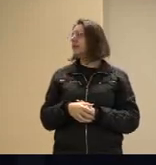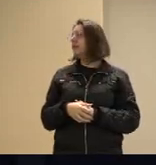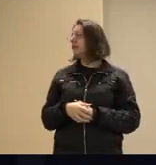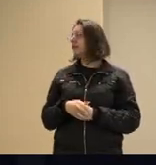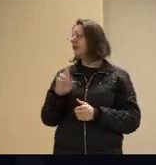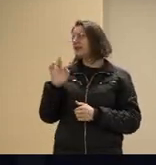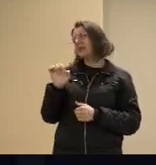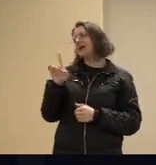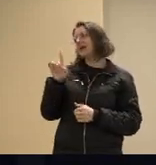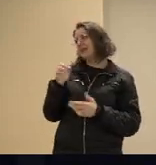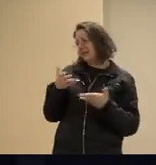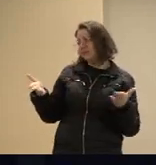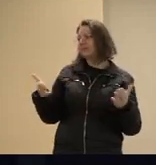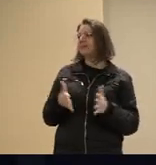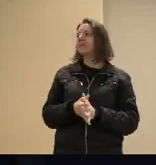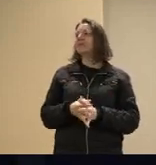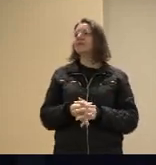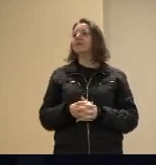falou.